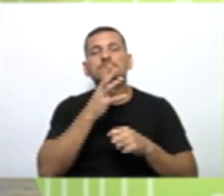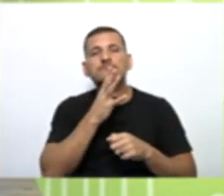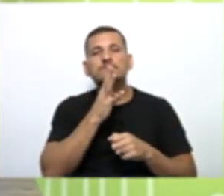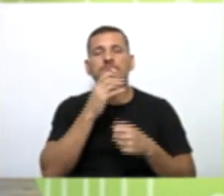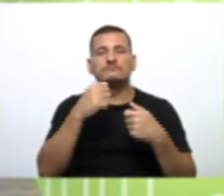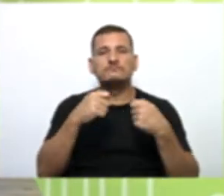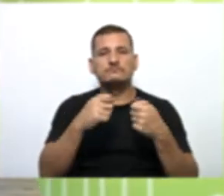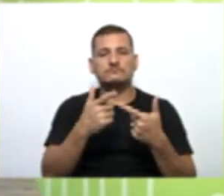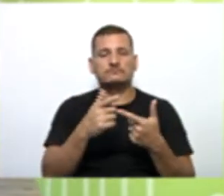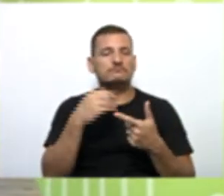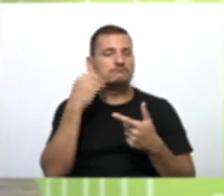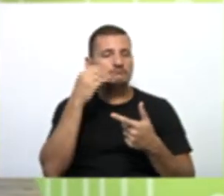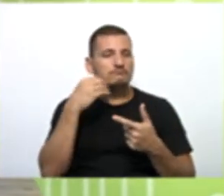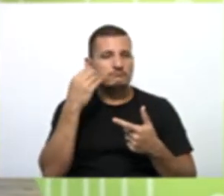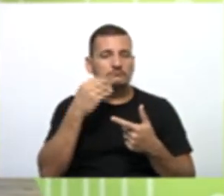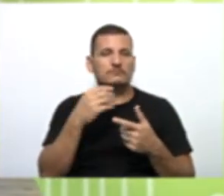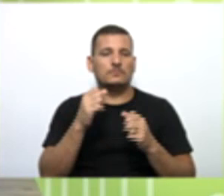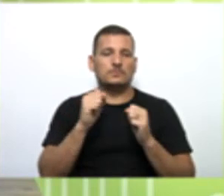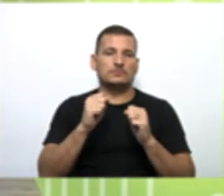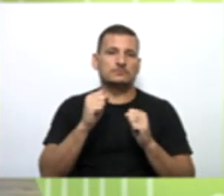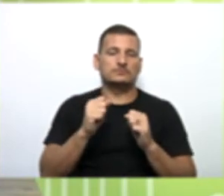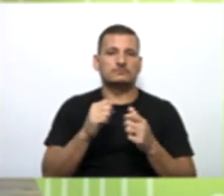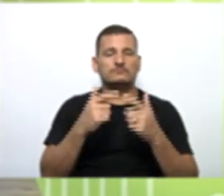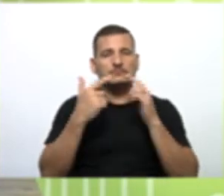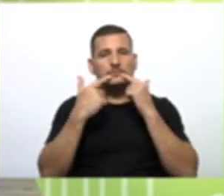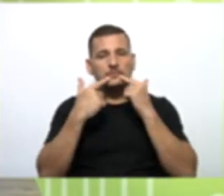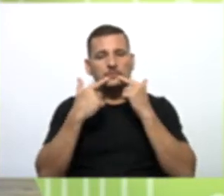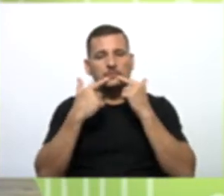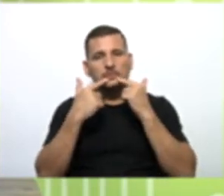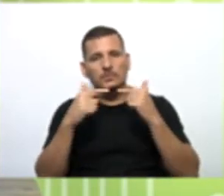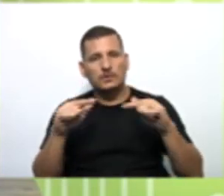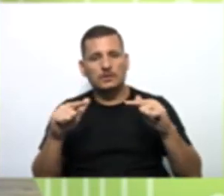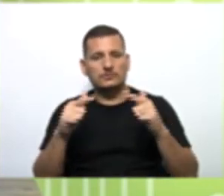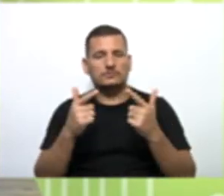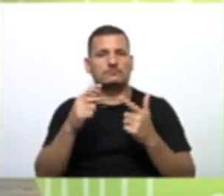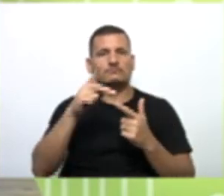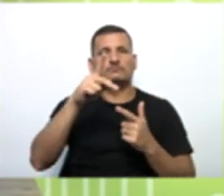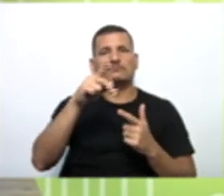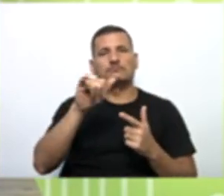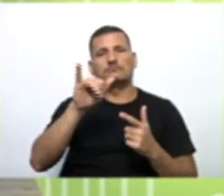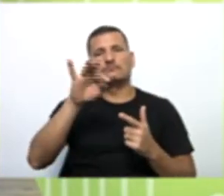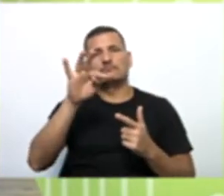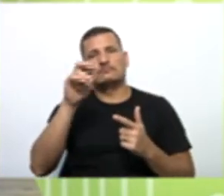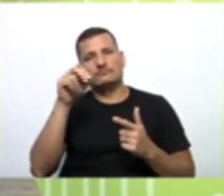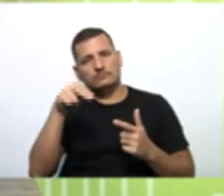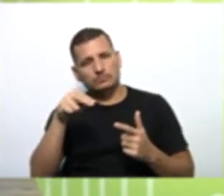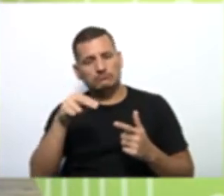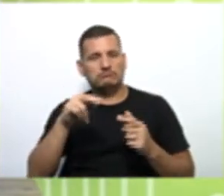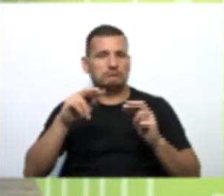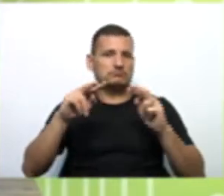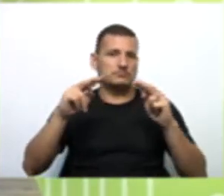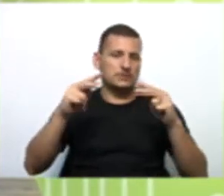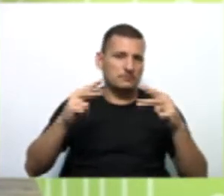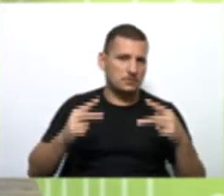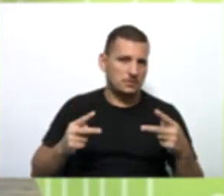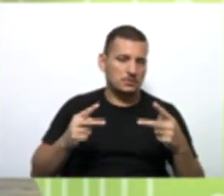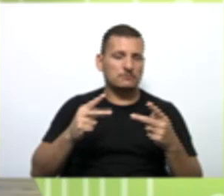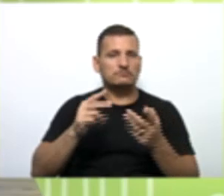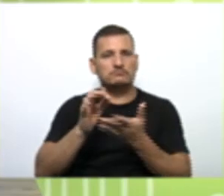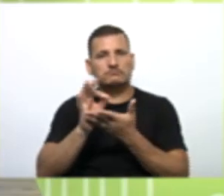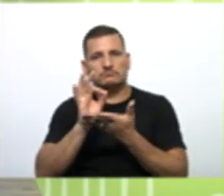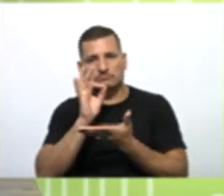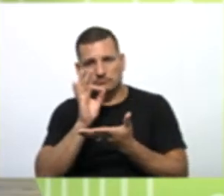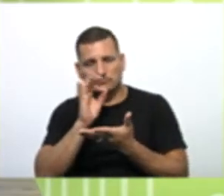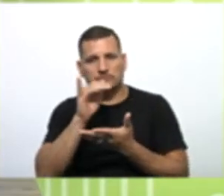pode ser, como nós comentamos, uma linguagem em linguagem Python, em linguagem HTML, em linguagem Java. Uns preferem